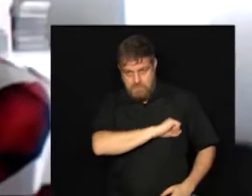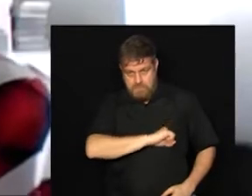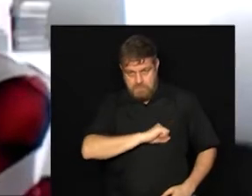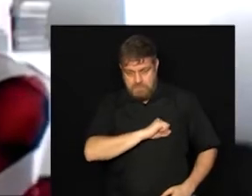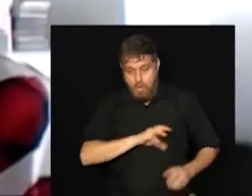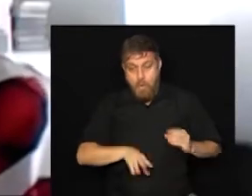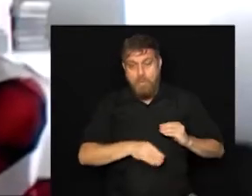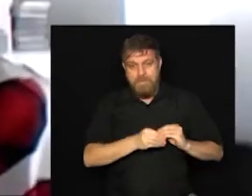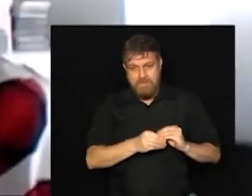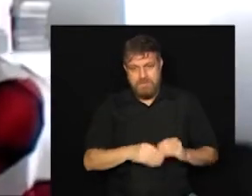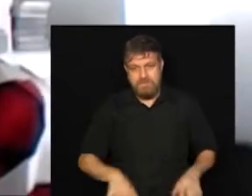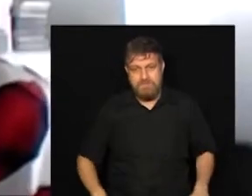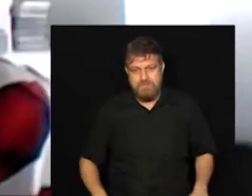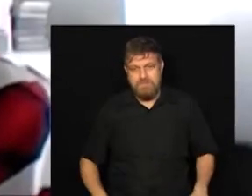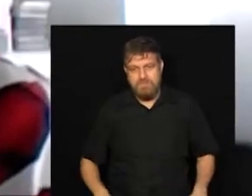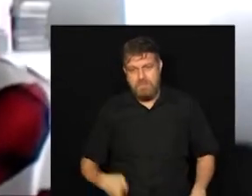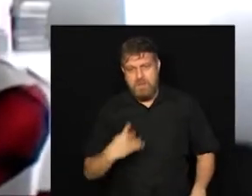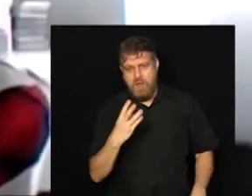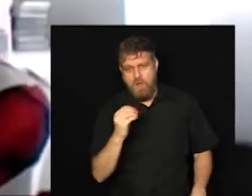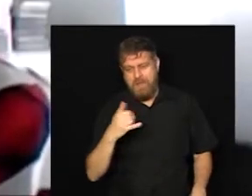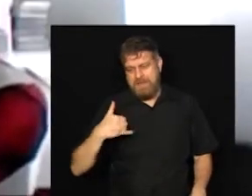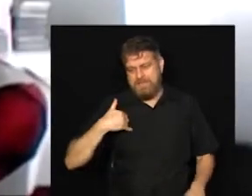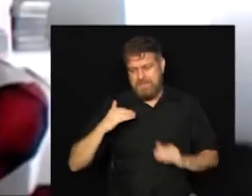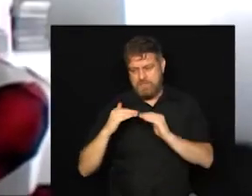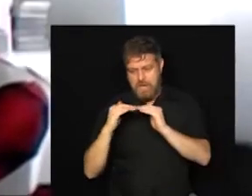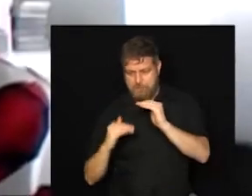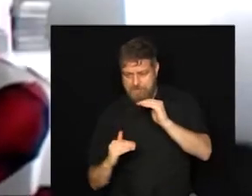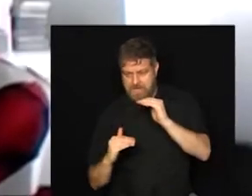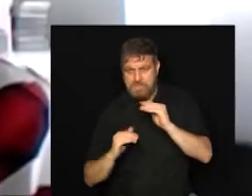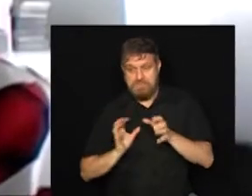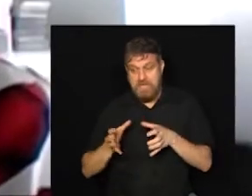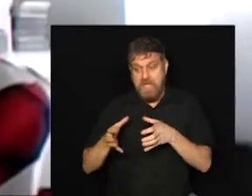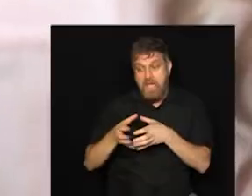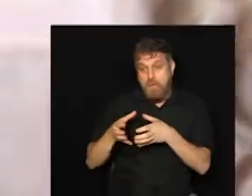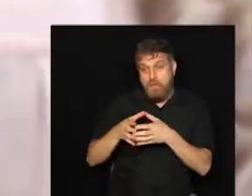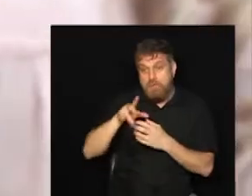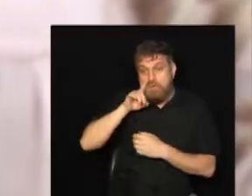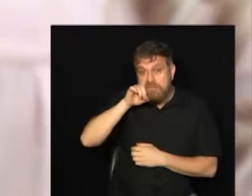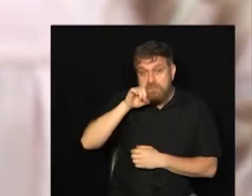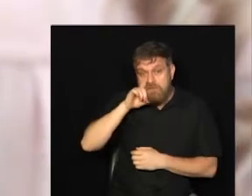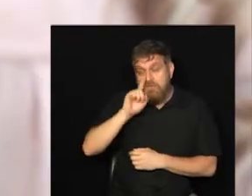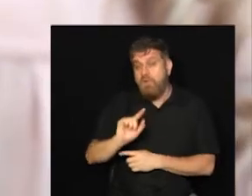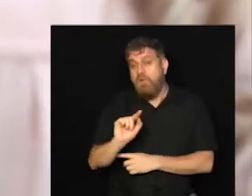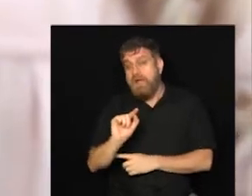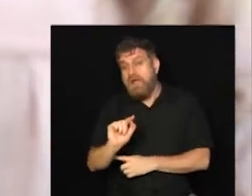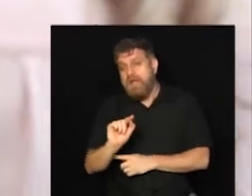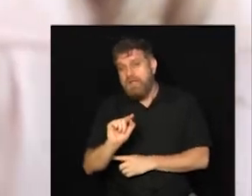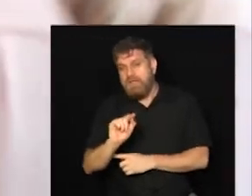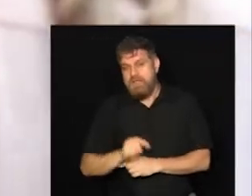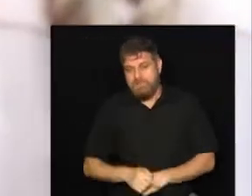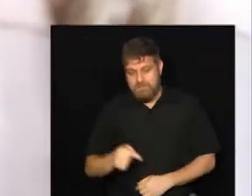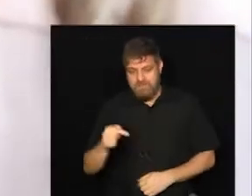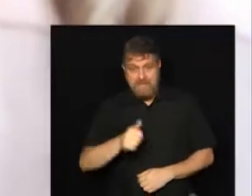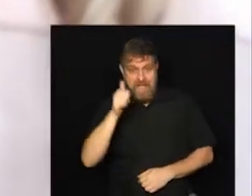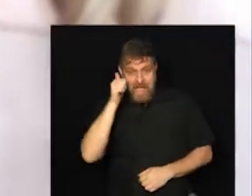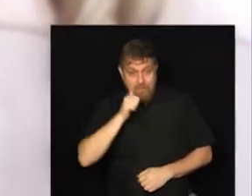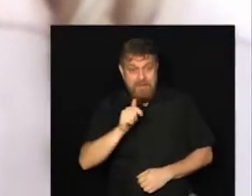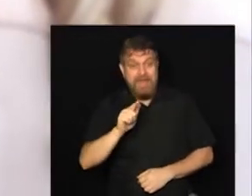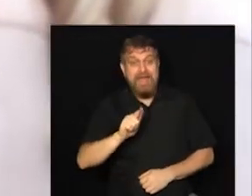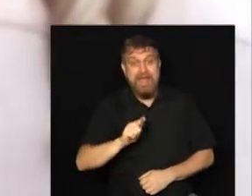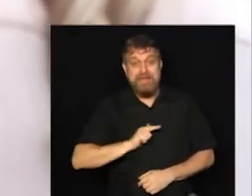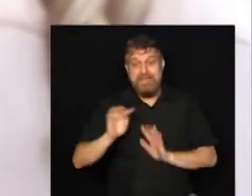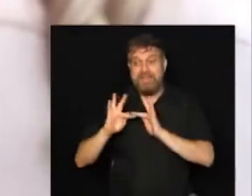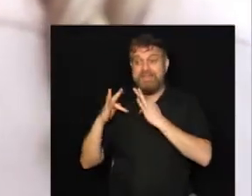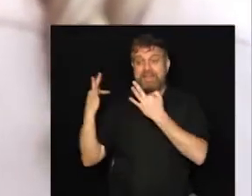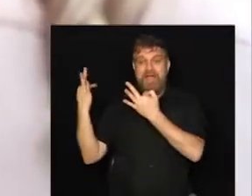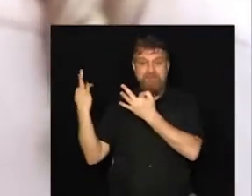necessário. Abaixo de 40 anos seriam mais os grupos de risco, são quando a paciente já tem